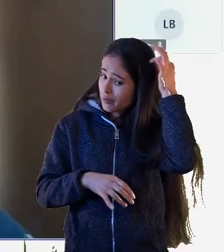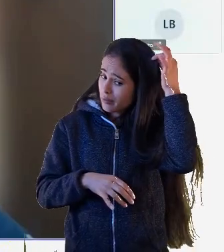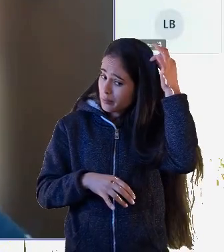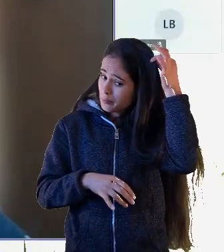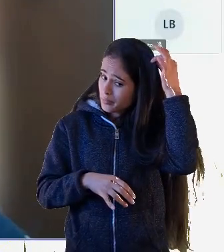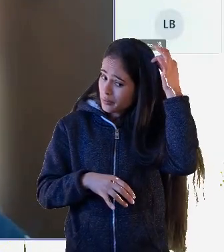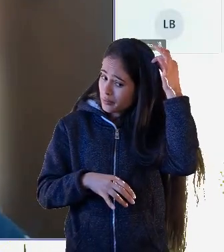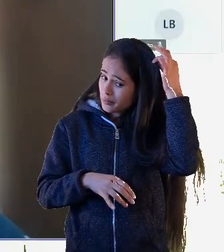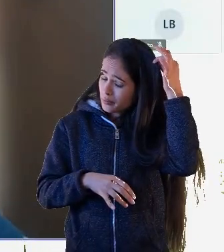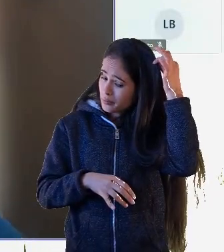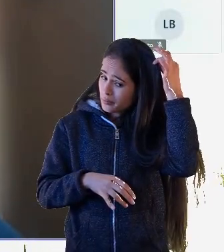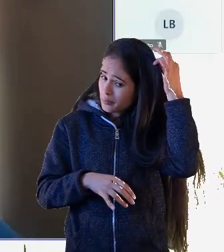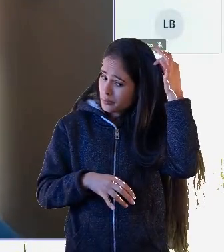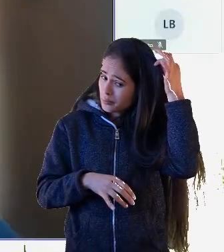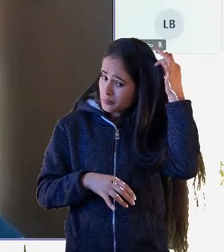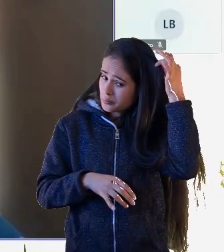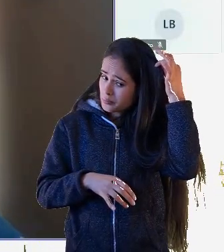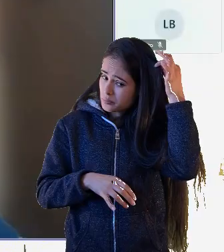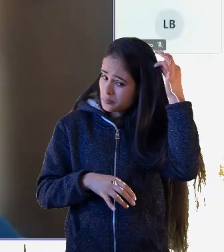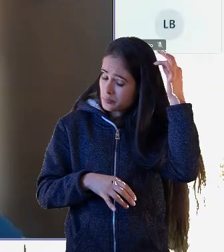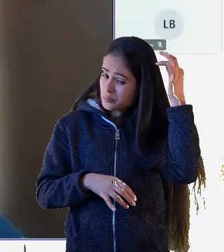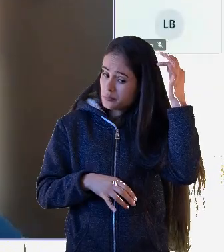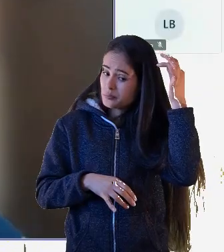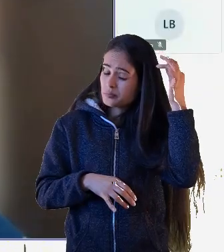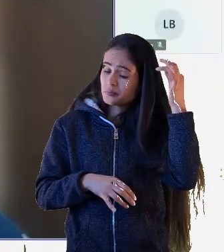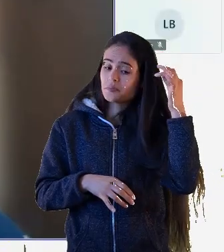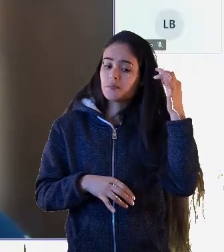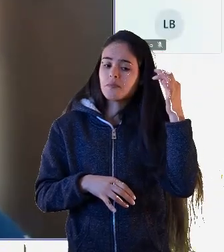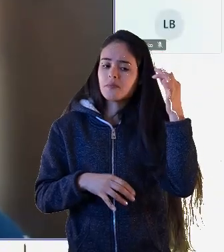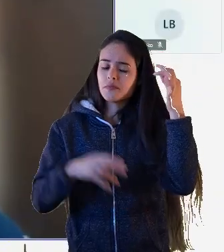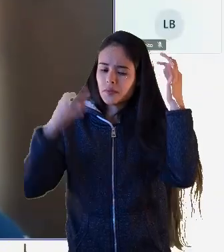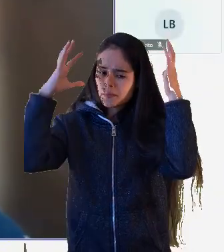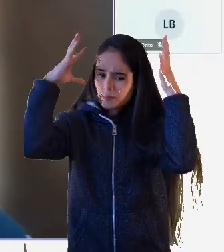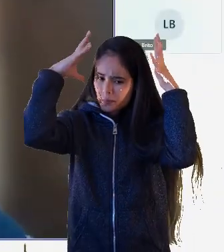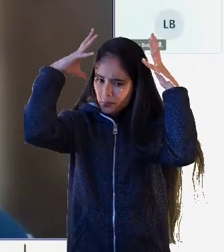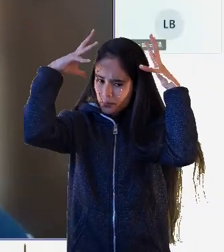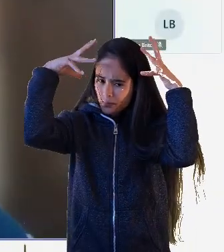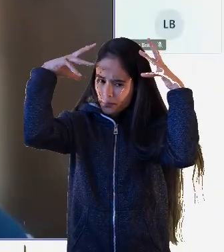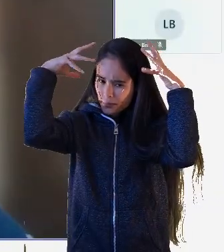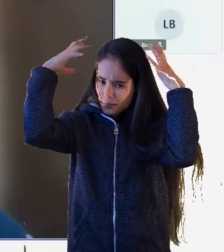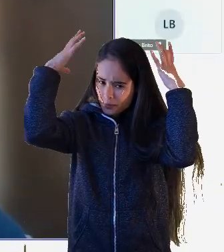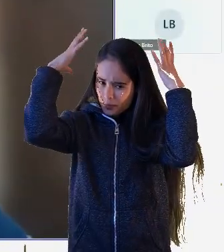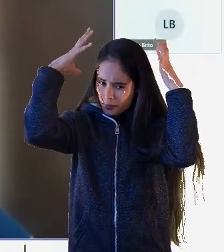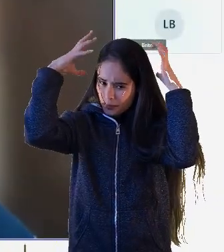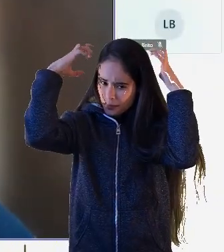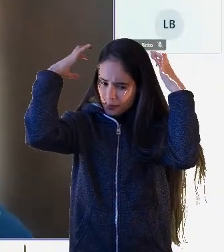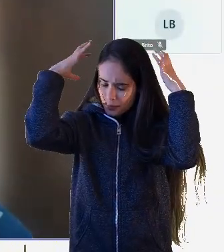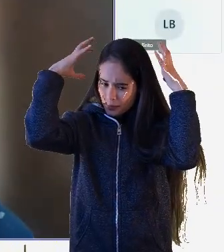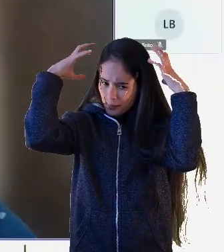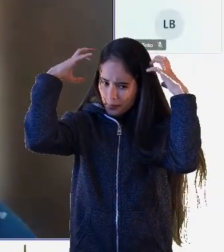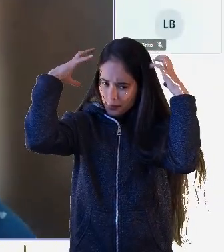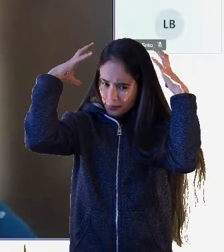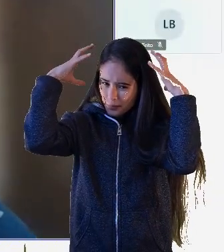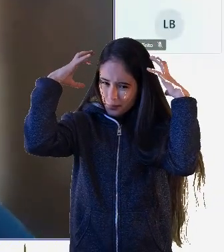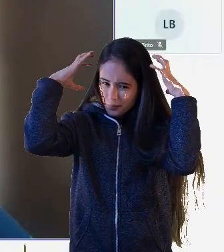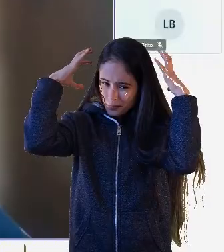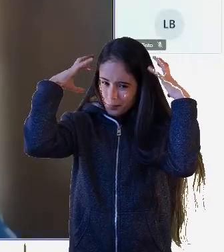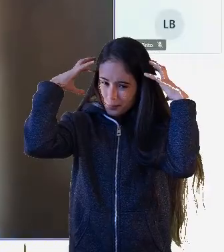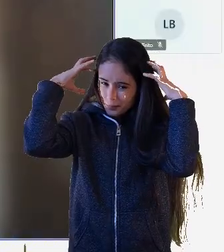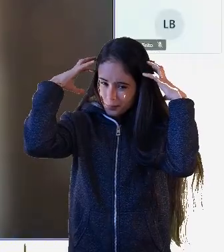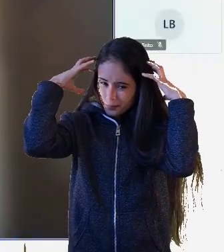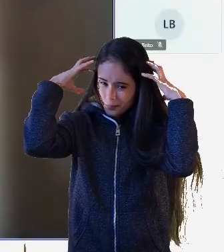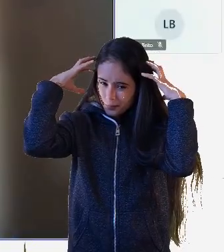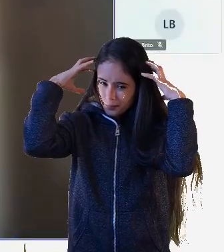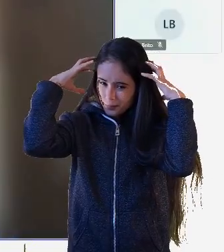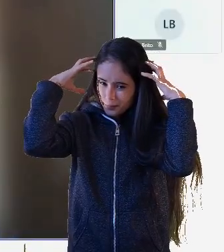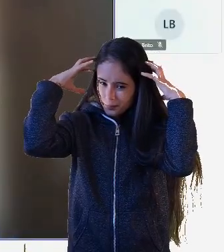identificação, né, ancestral, ou cultural, ou familiar, né? O que a gente não adianta tirar ali um DNA e dizer, olha,